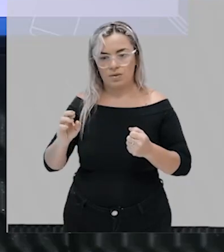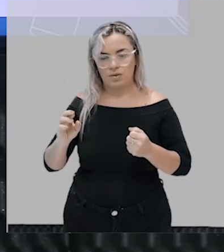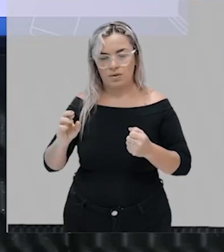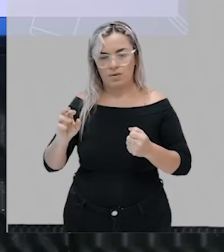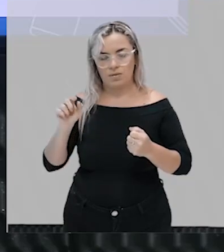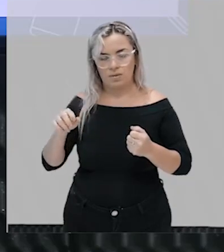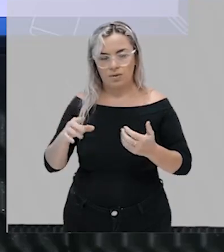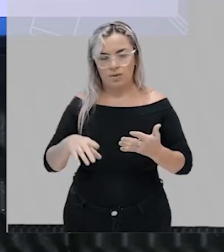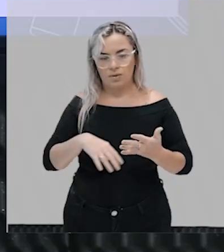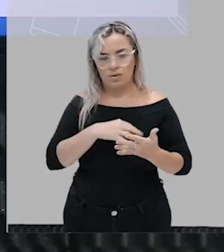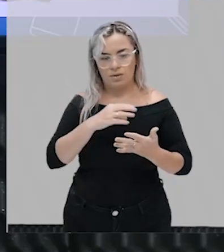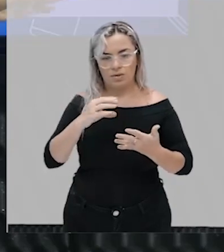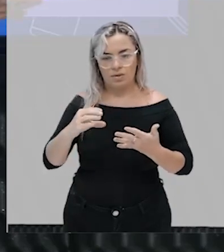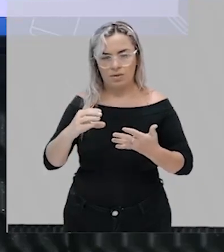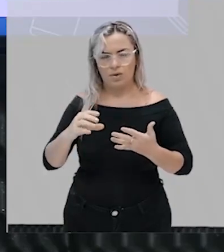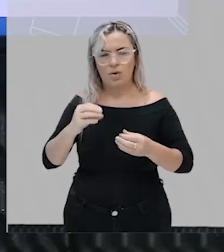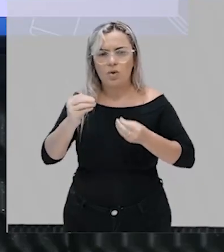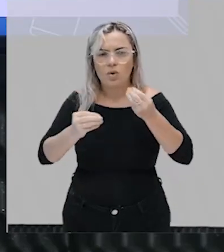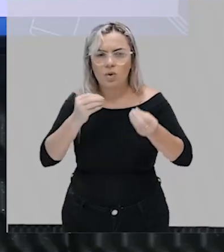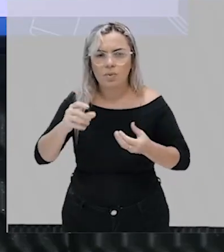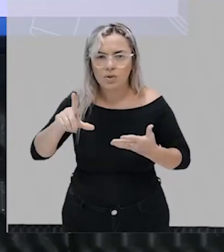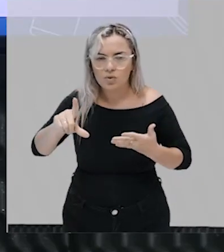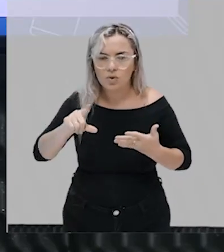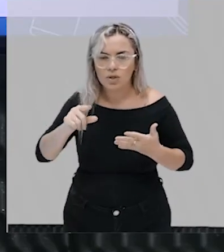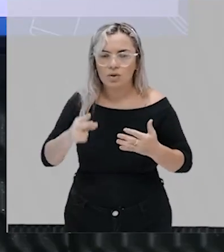vai escolher estes verbos e